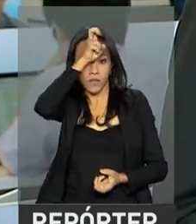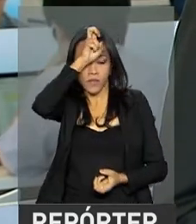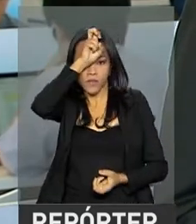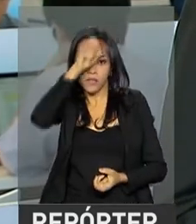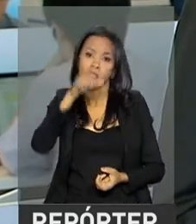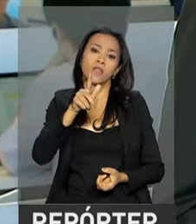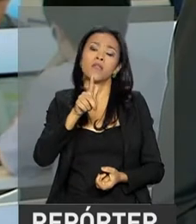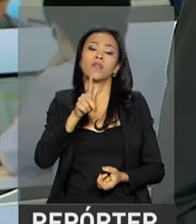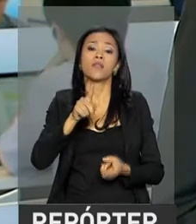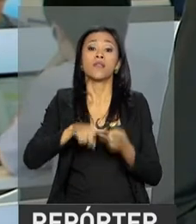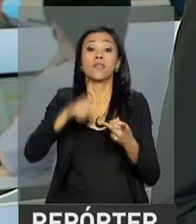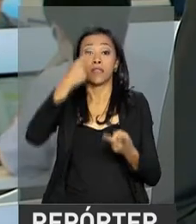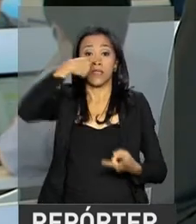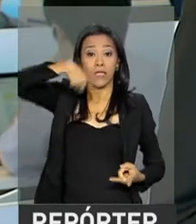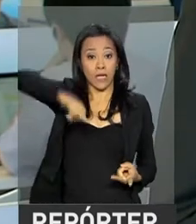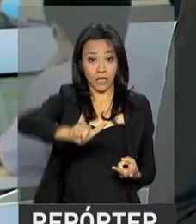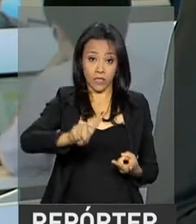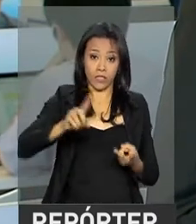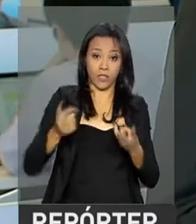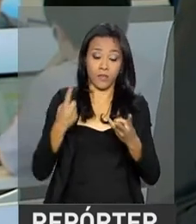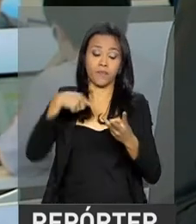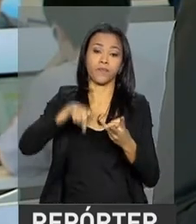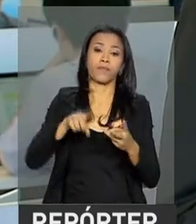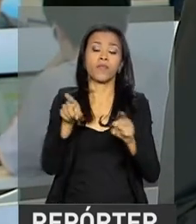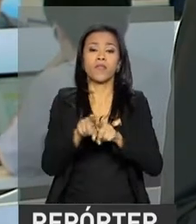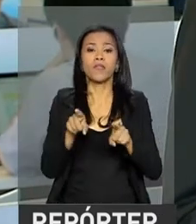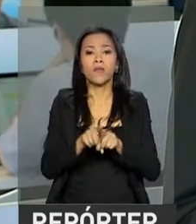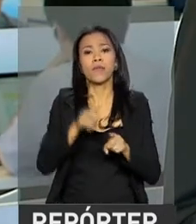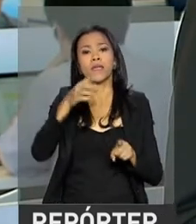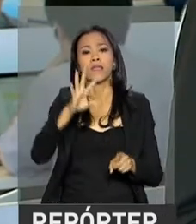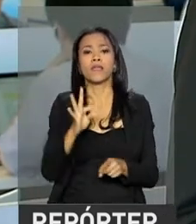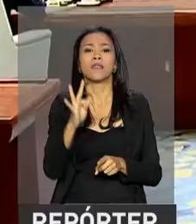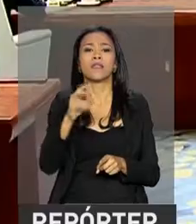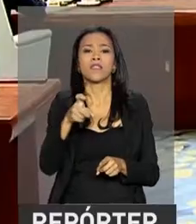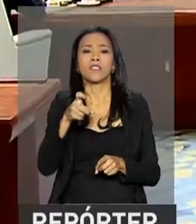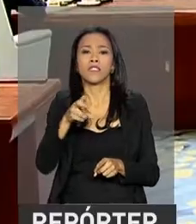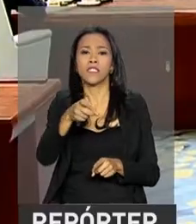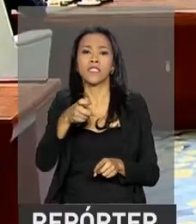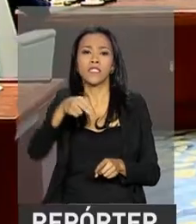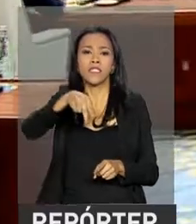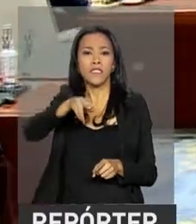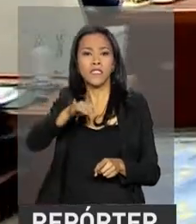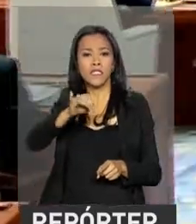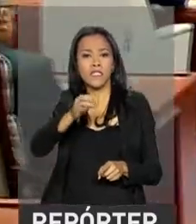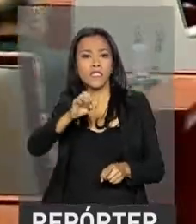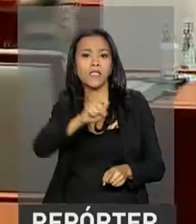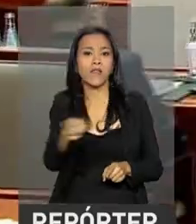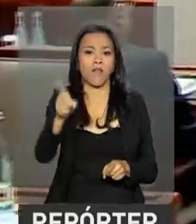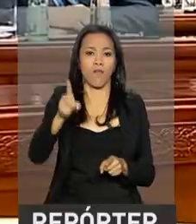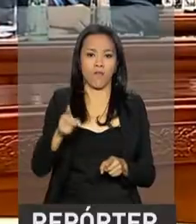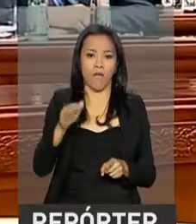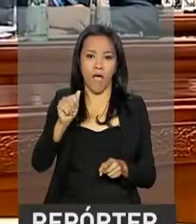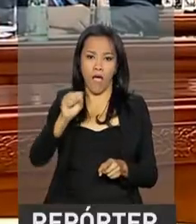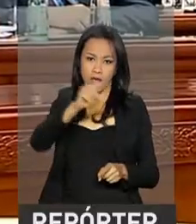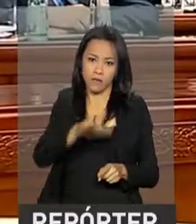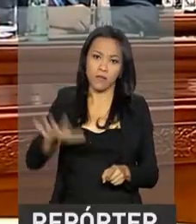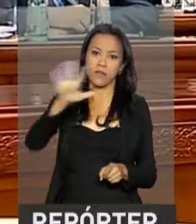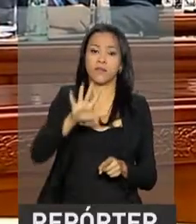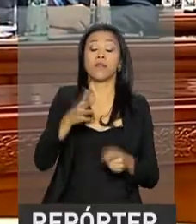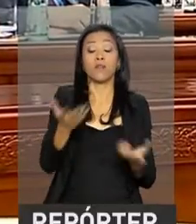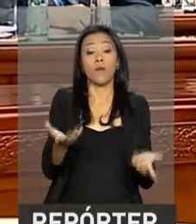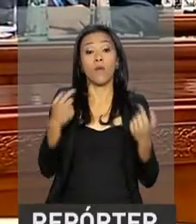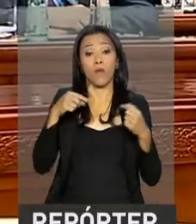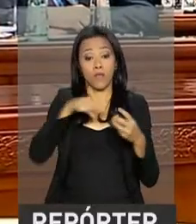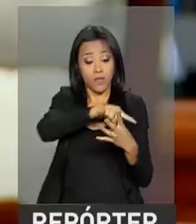África, Tailândia, do Sudeste Asiático e Tajiquistão, da Ásia. No encontro, os líderes, entre eles o presidente